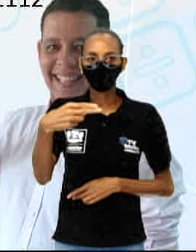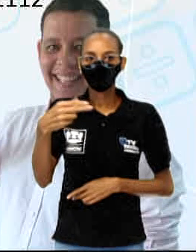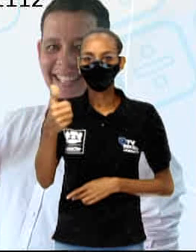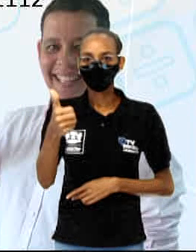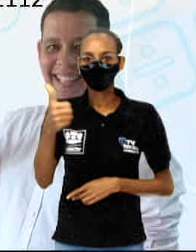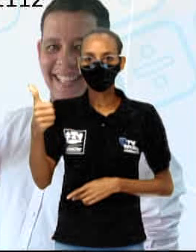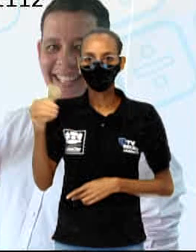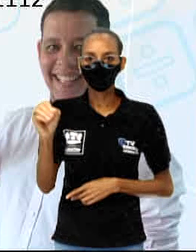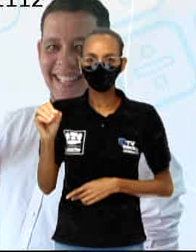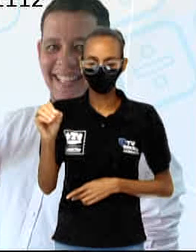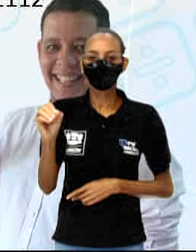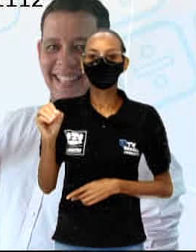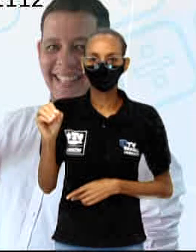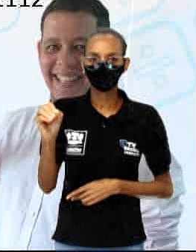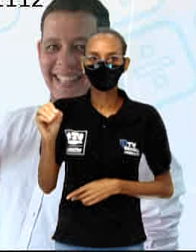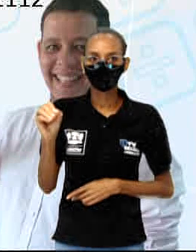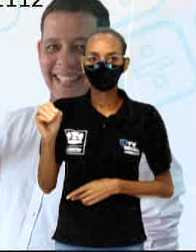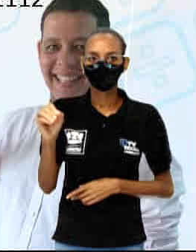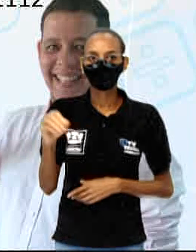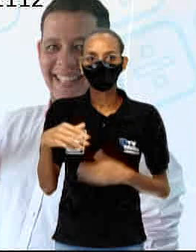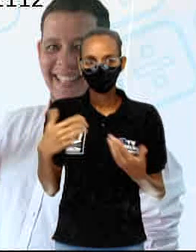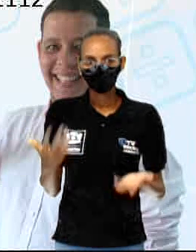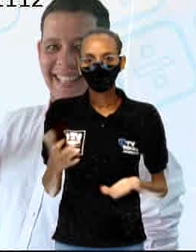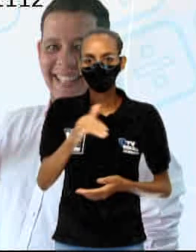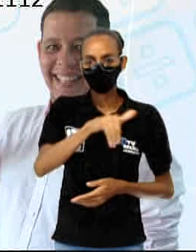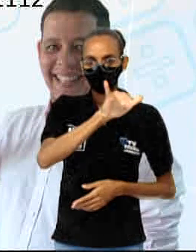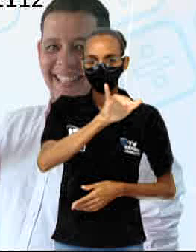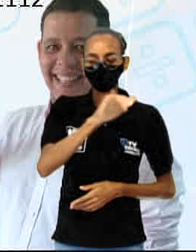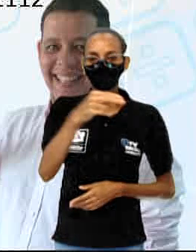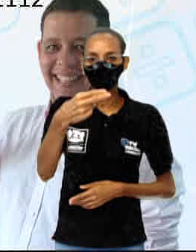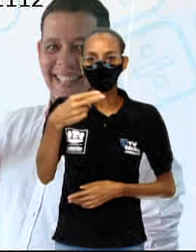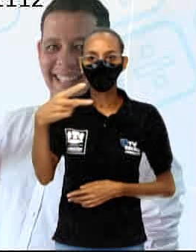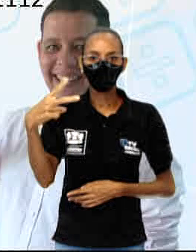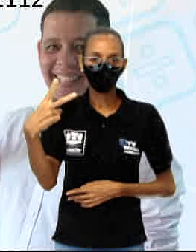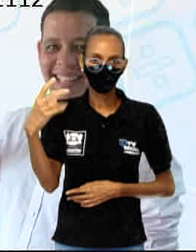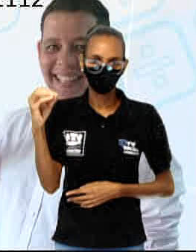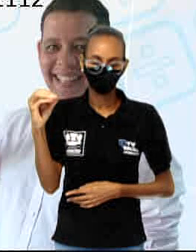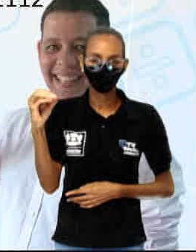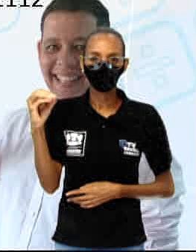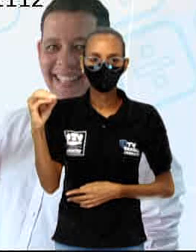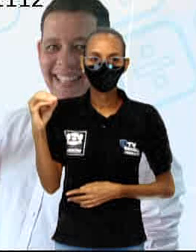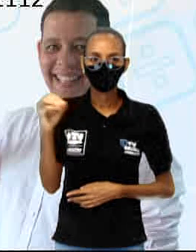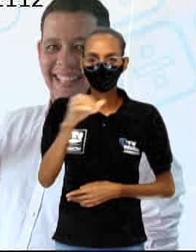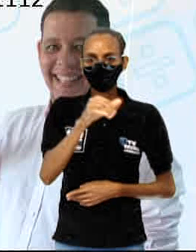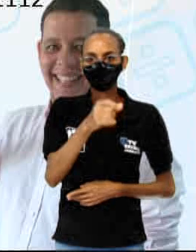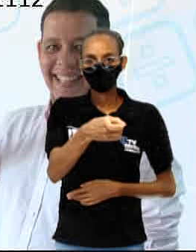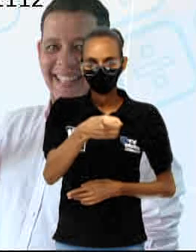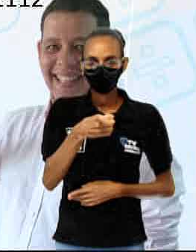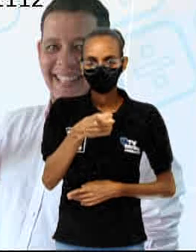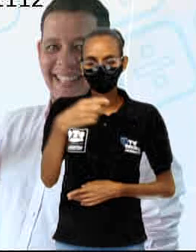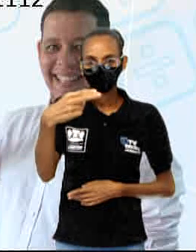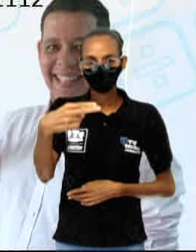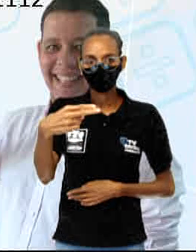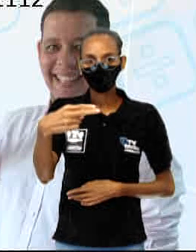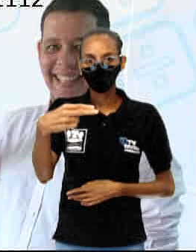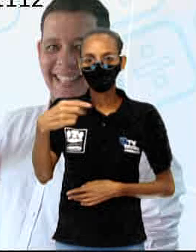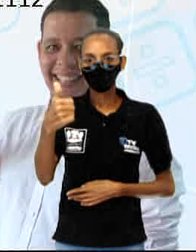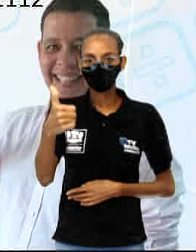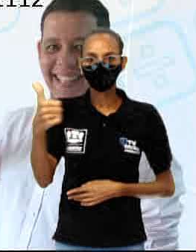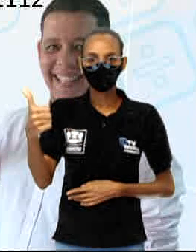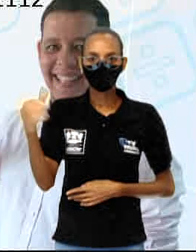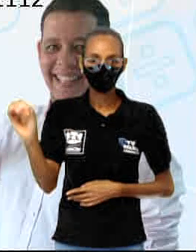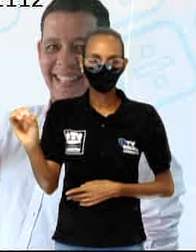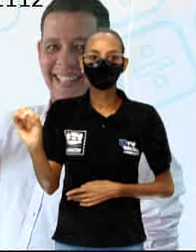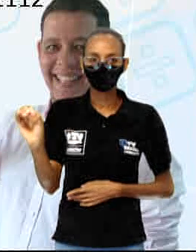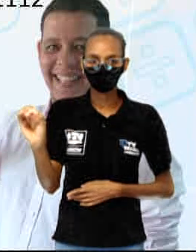igual a 20 e x igual a 110. Logo, o valor de x mais y, 110